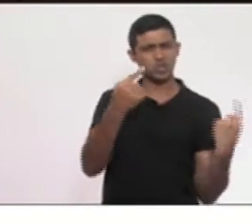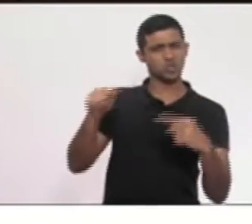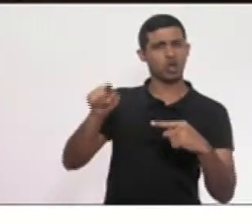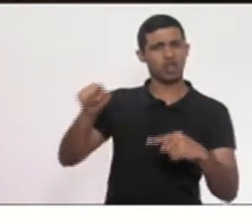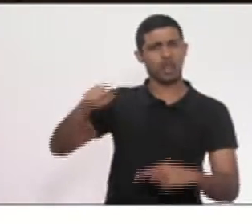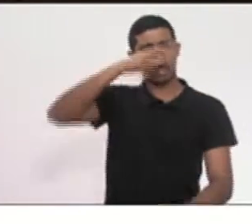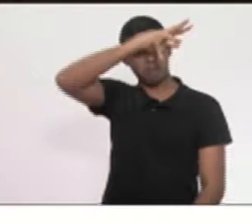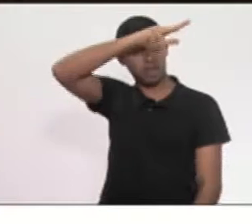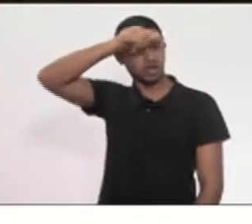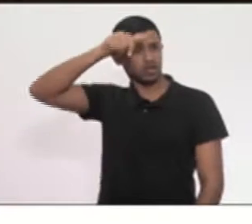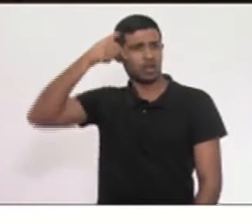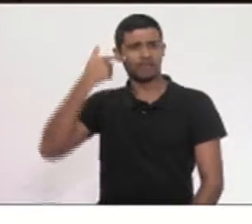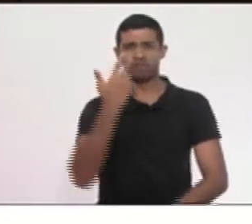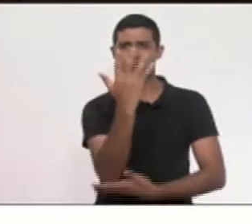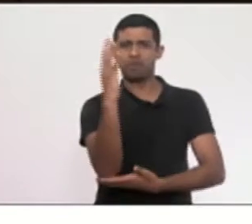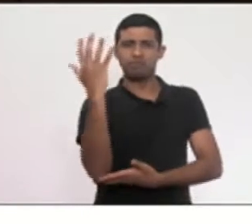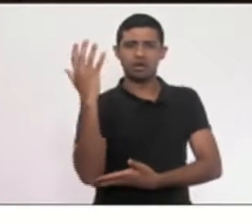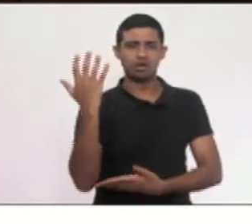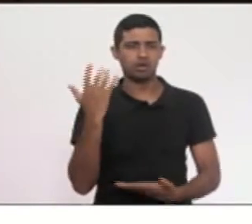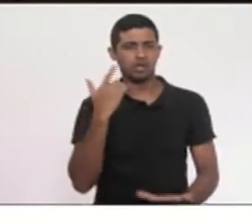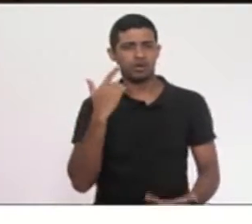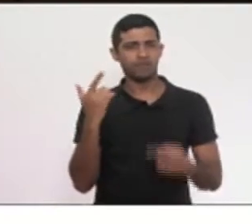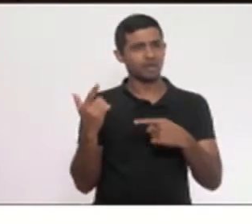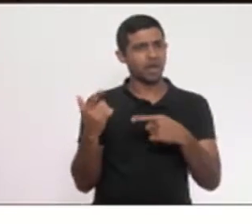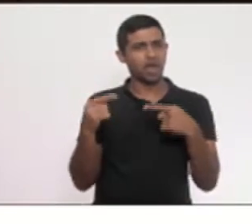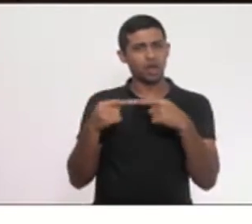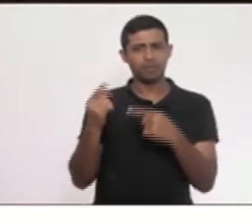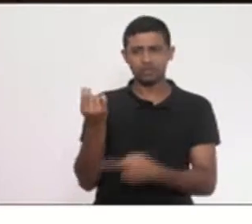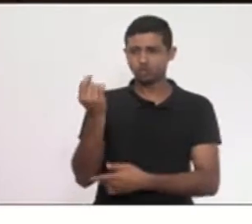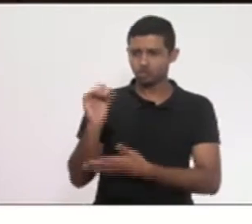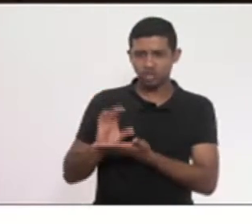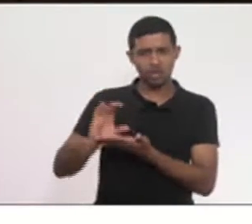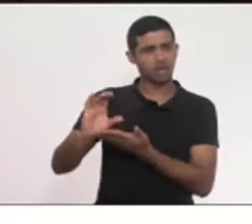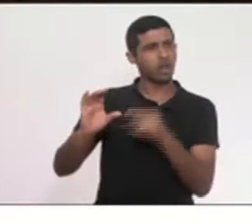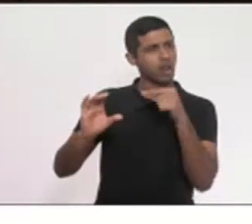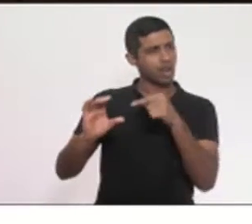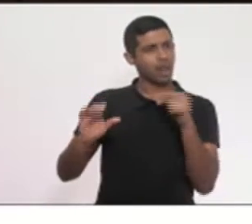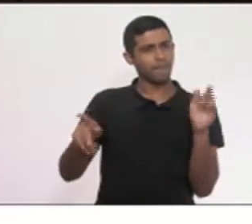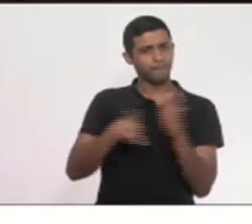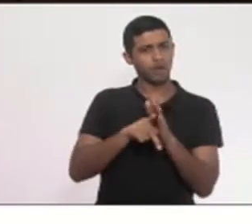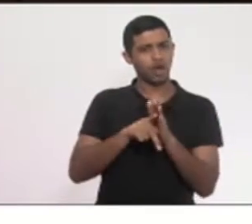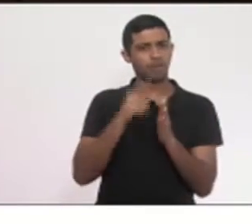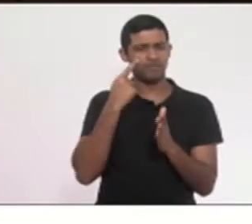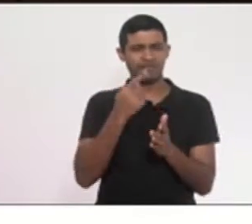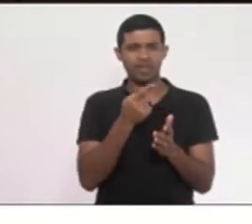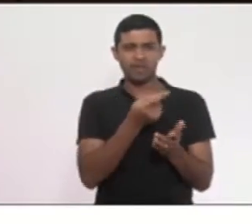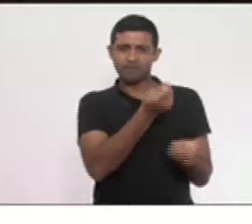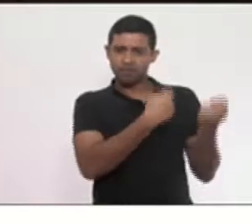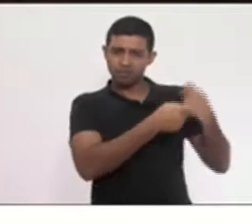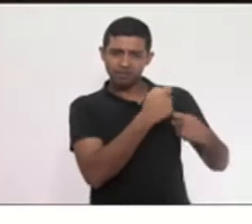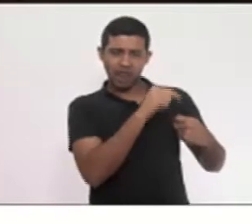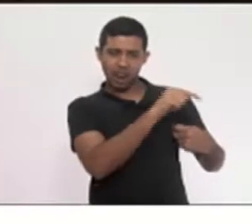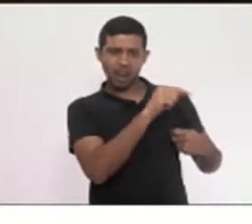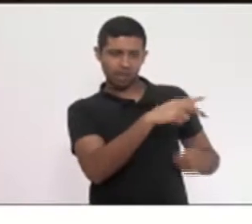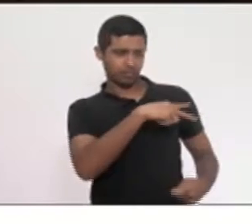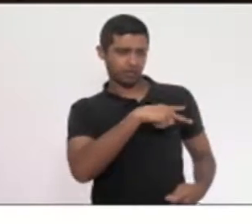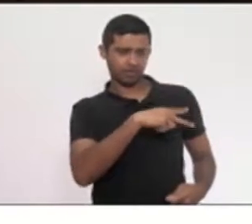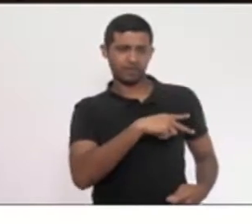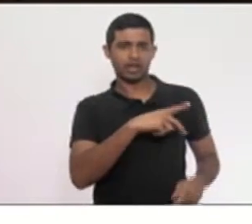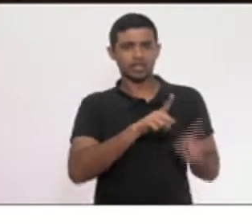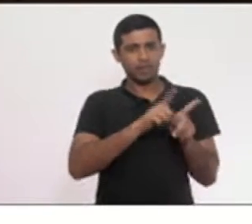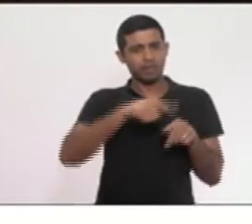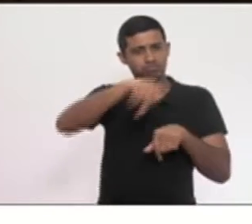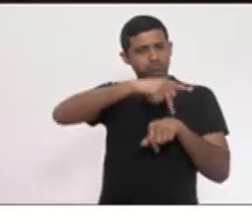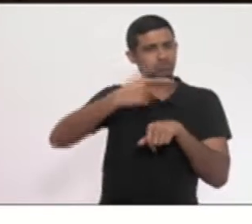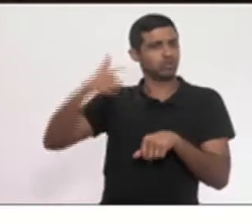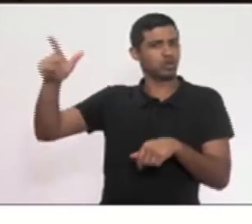Amazônia, que é um fundo financiado por recursos privados, por recursos